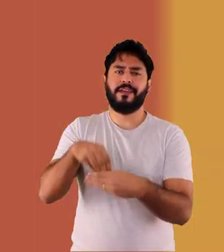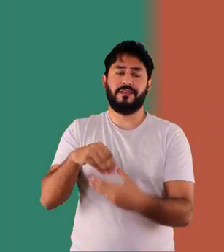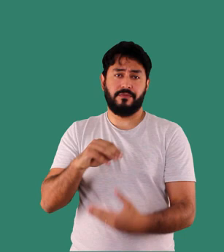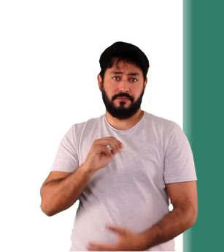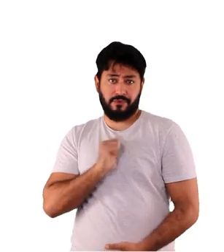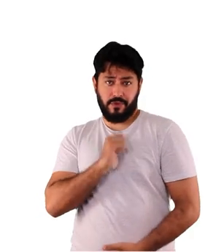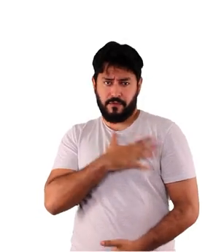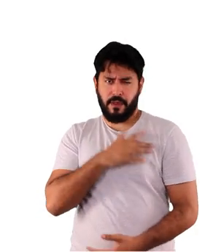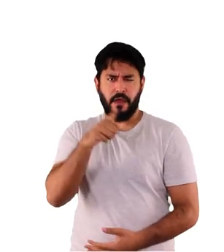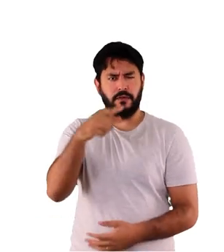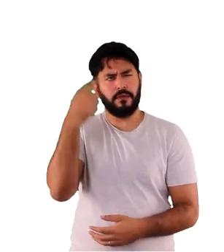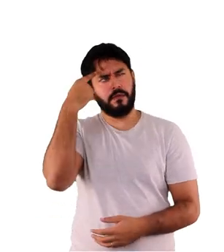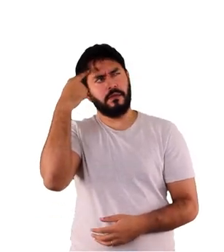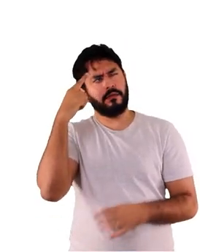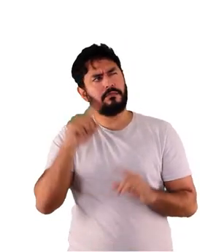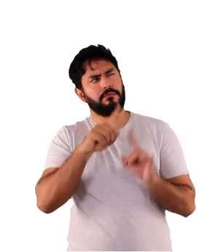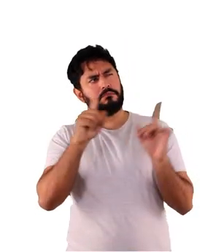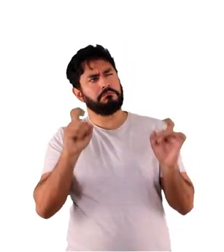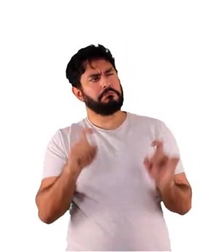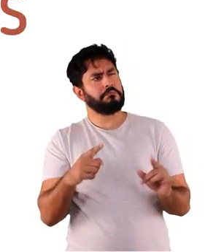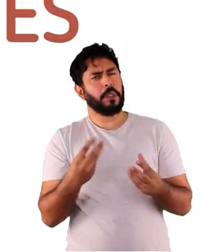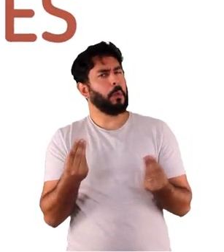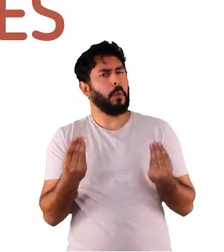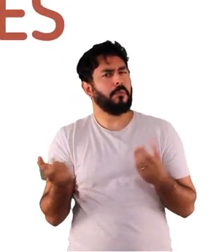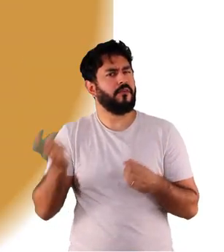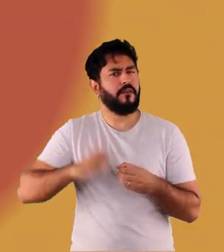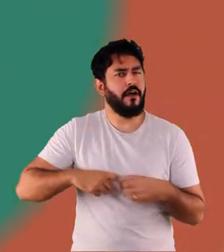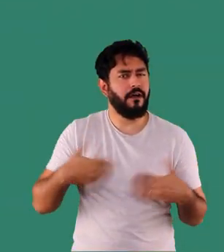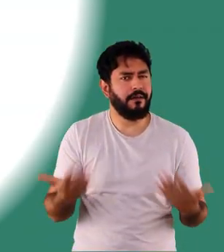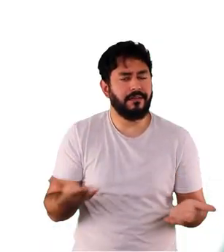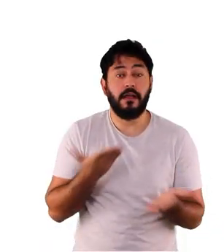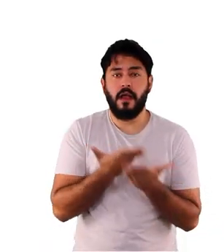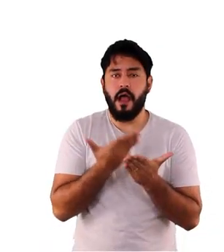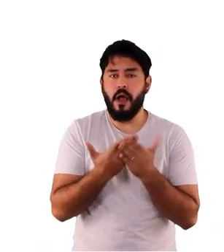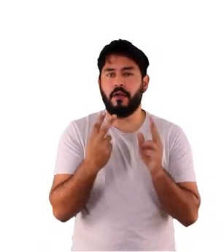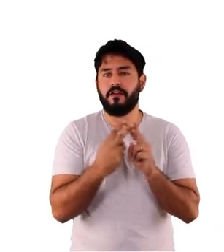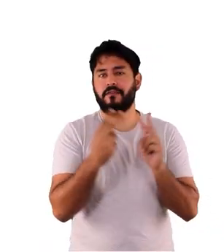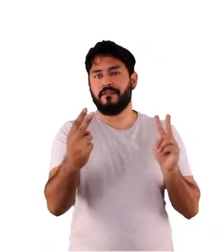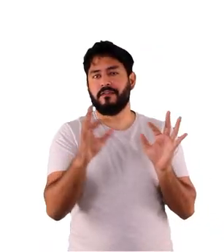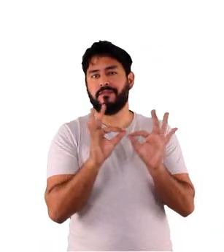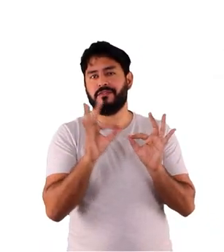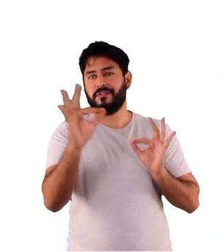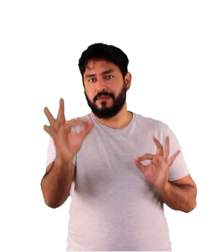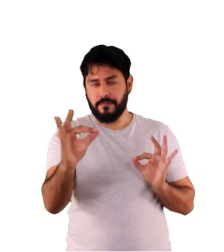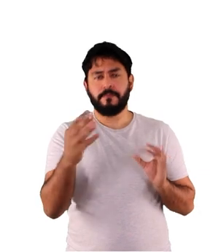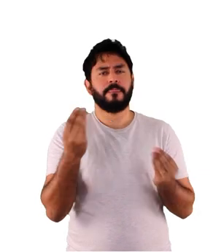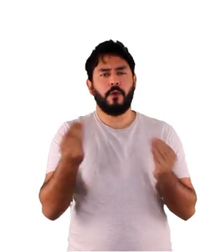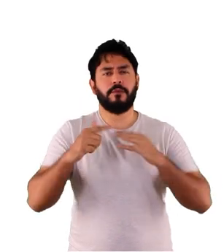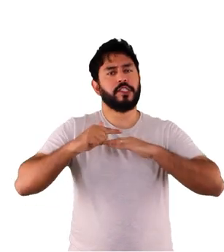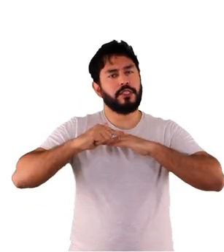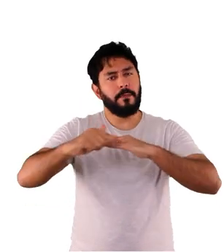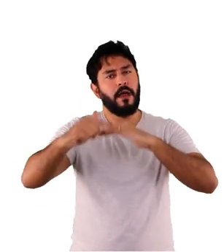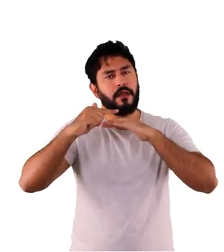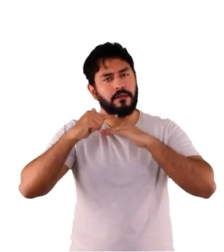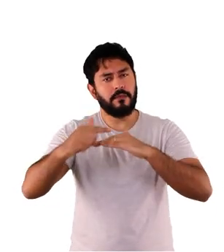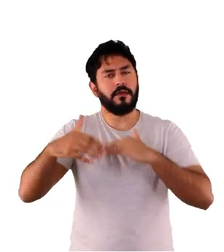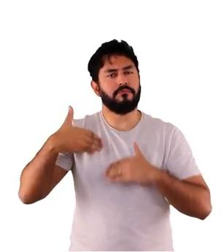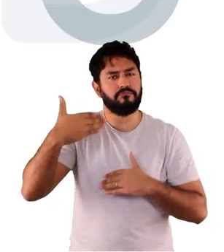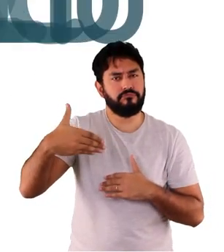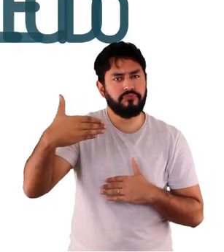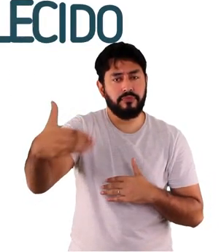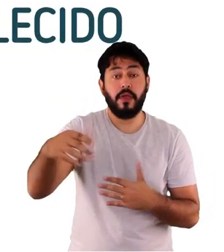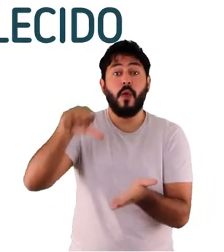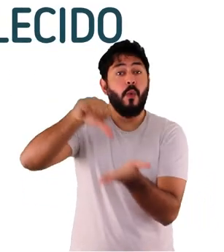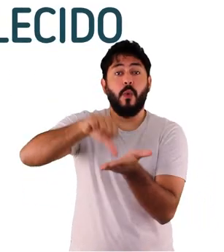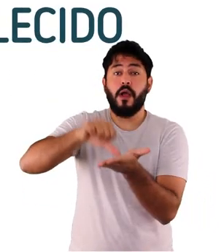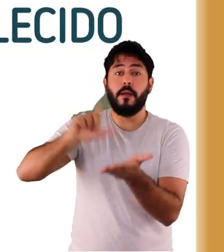IFPE. Você deve estar se perguntando, como esse retorno irá acontecer? As aulas remotas ocorrerão ao longo da semana, a partir de